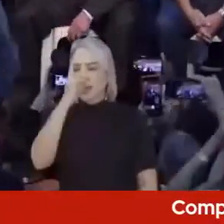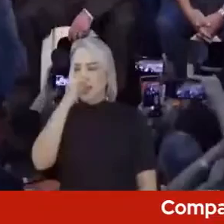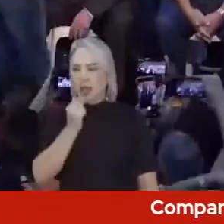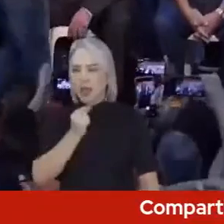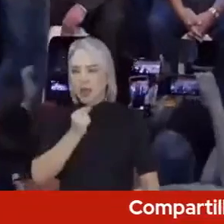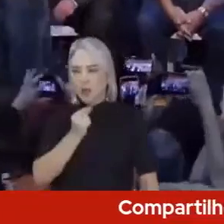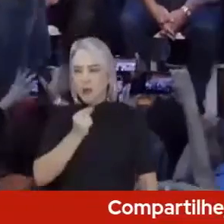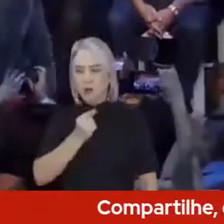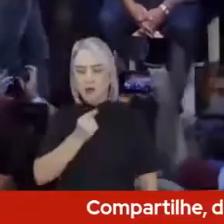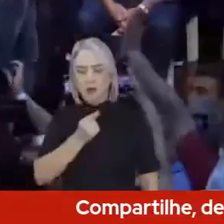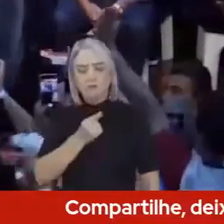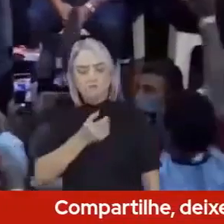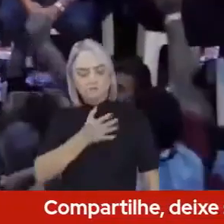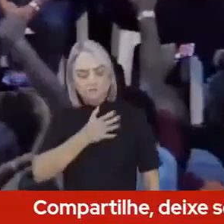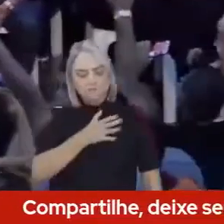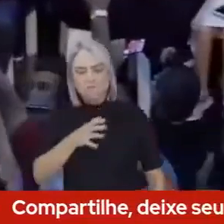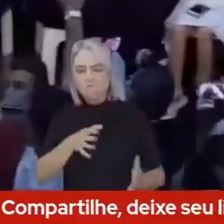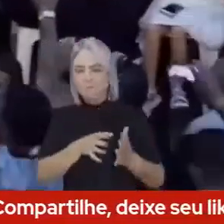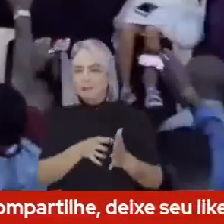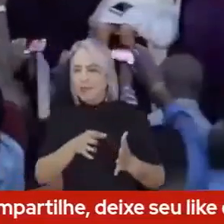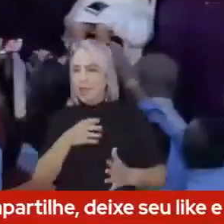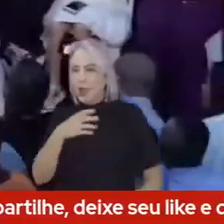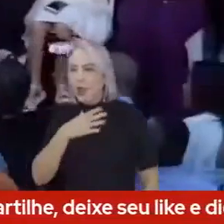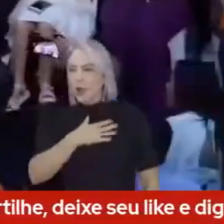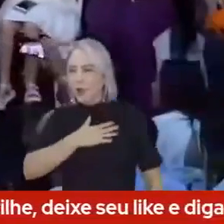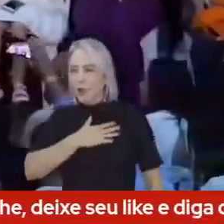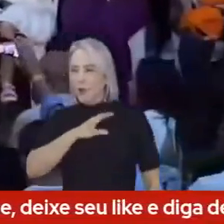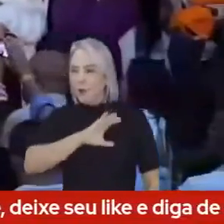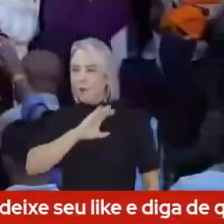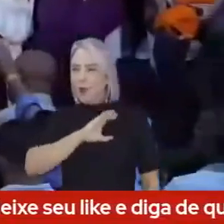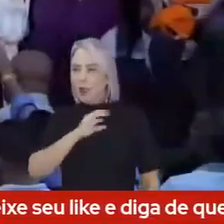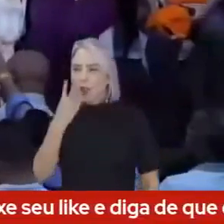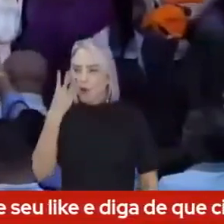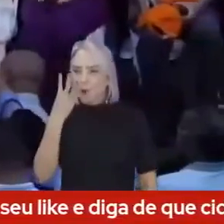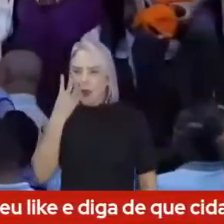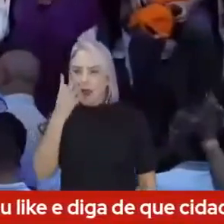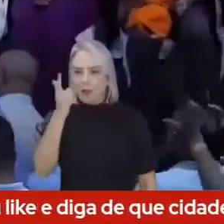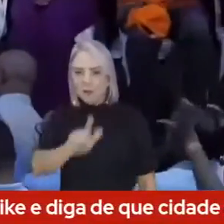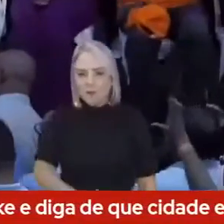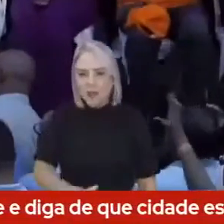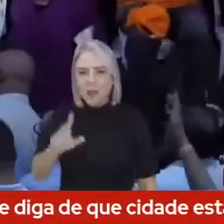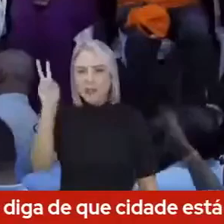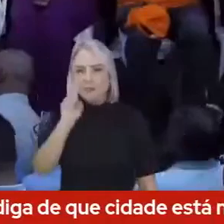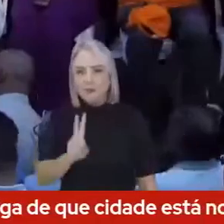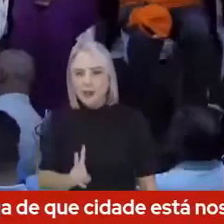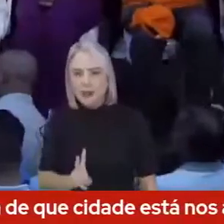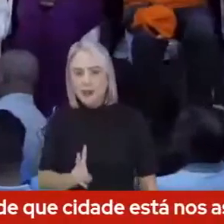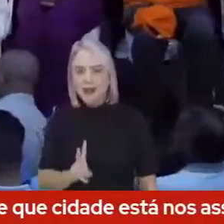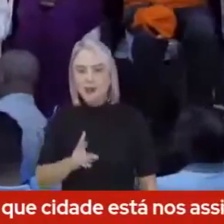muito tempo, 4 vezes governador. Não é fácil ser 4 vezes governador do maior estado do Brasil.